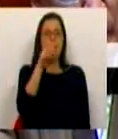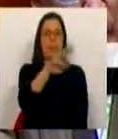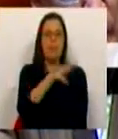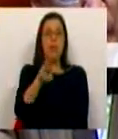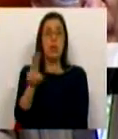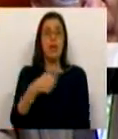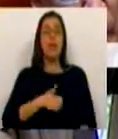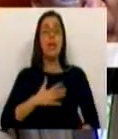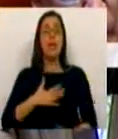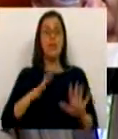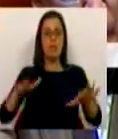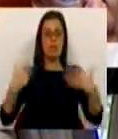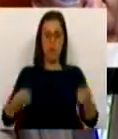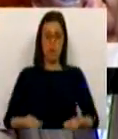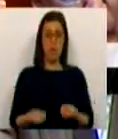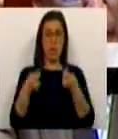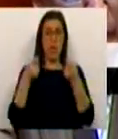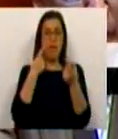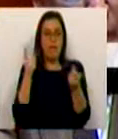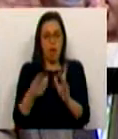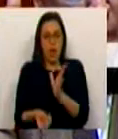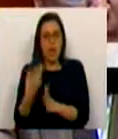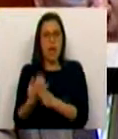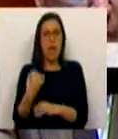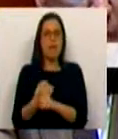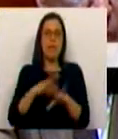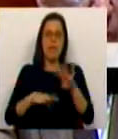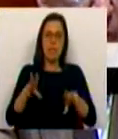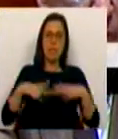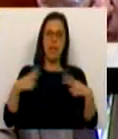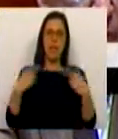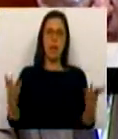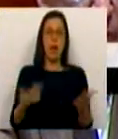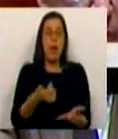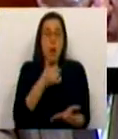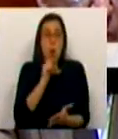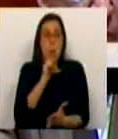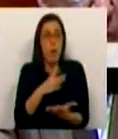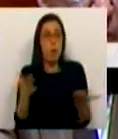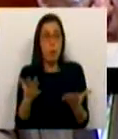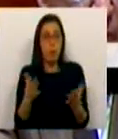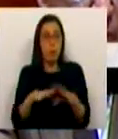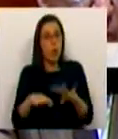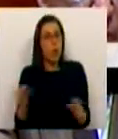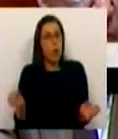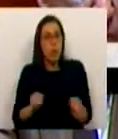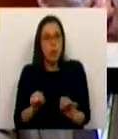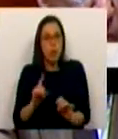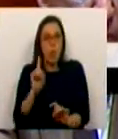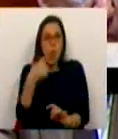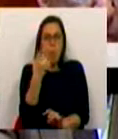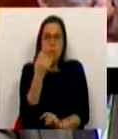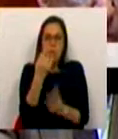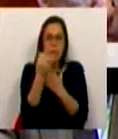1.000 milhões de euros para as empresas poderem investir e recriarem emprego e produzirem riqueza. Como é possível não terem feito chegar quase um